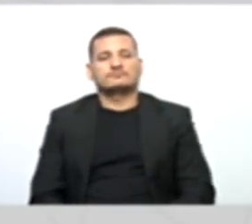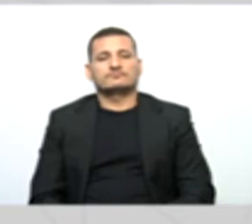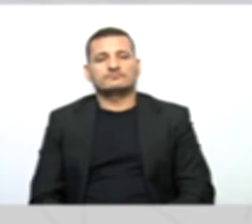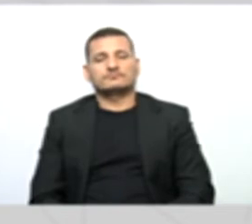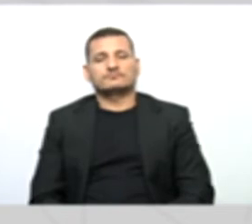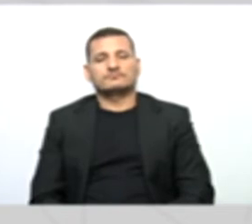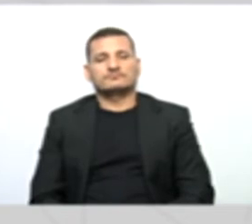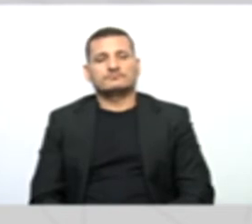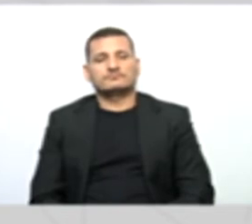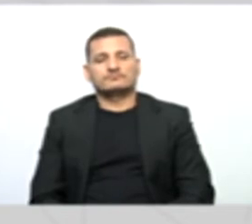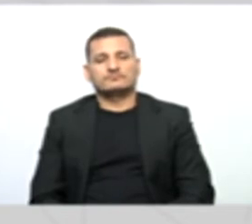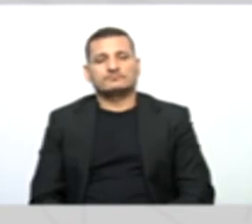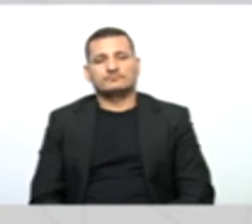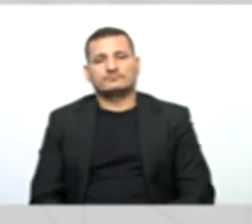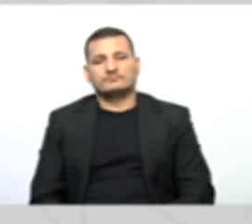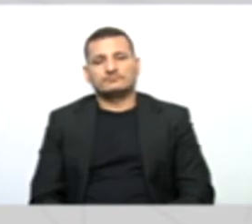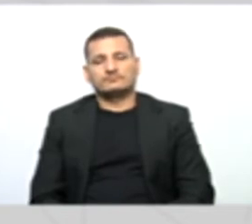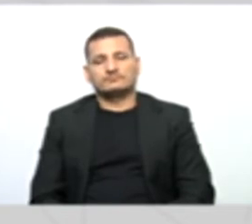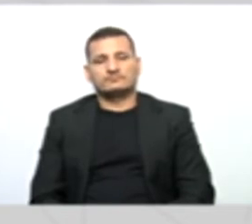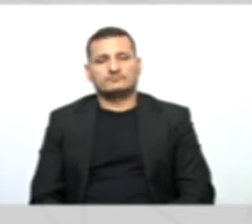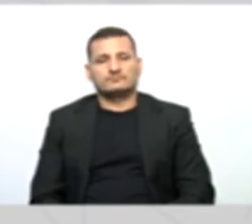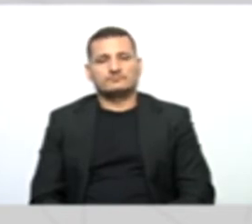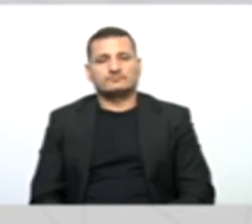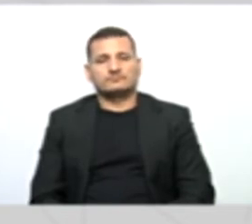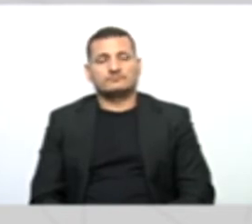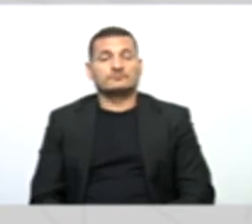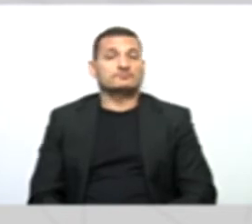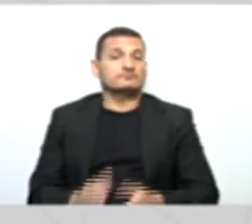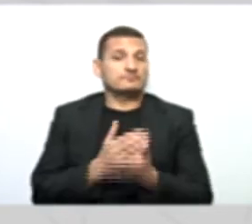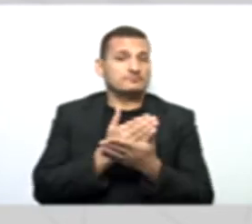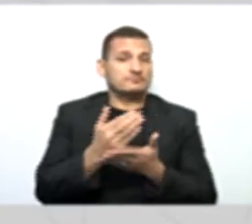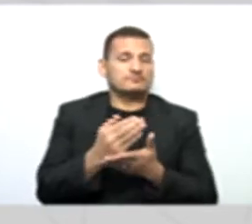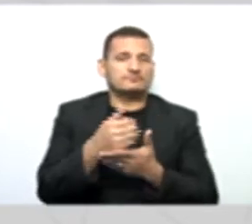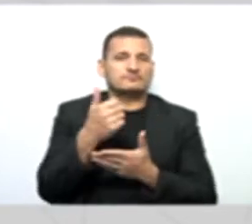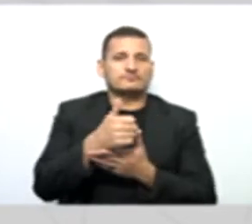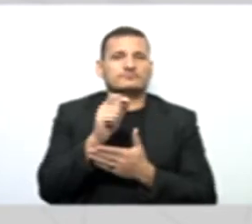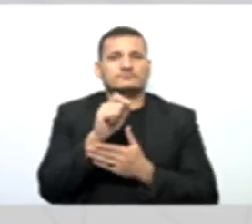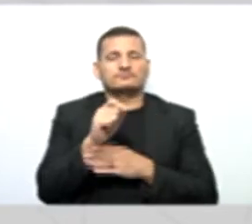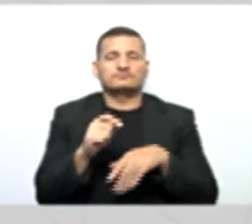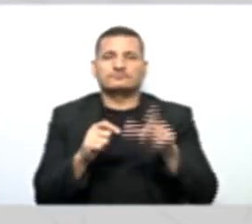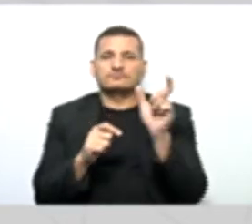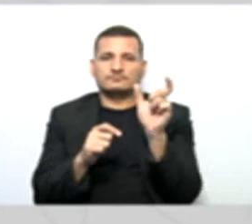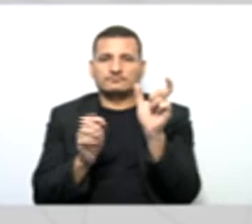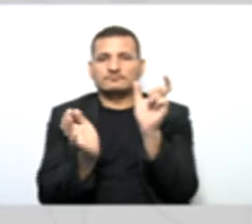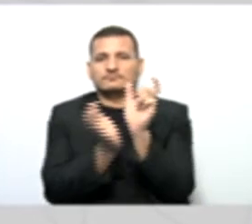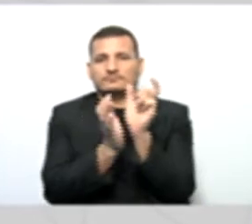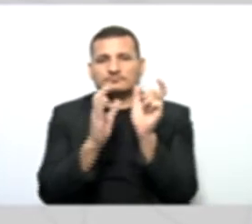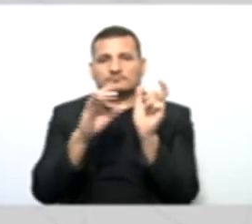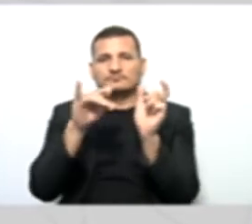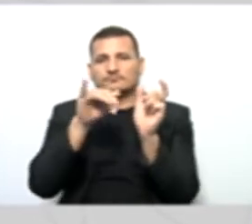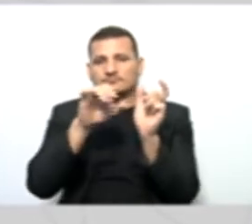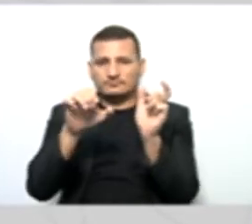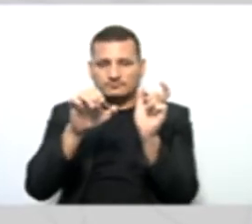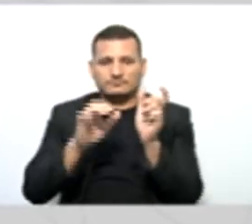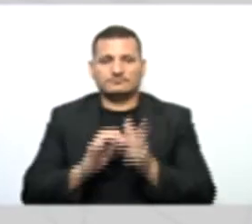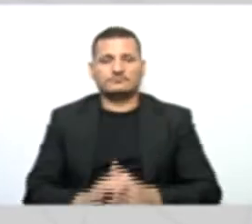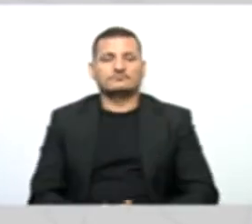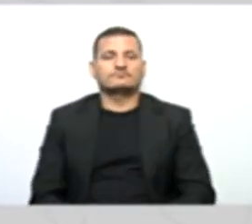Primeiro, eu vou começar criando aqui o nome da nossa classe, que nós já temos, ok? Class